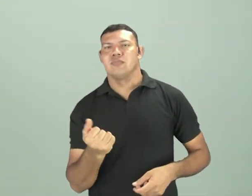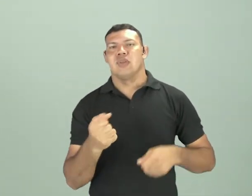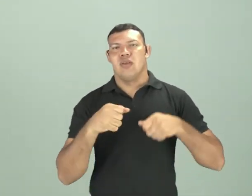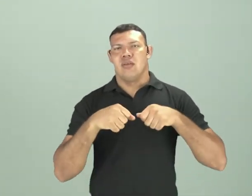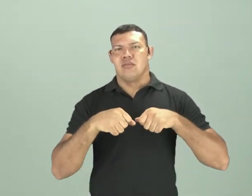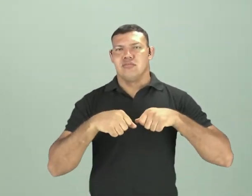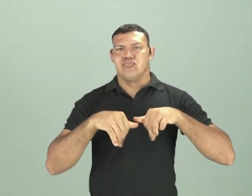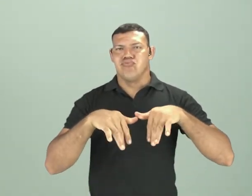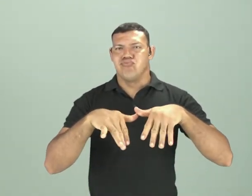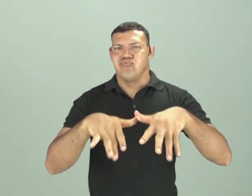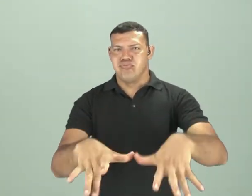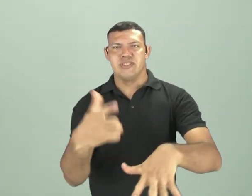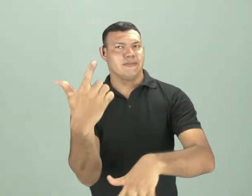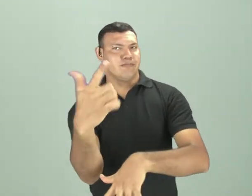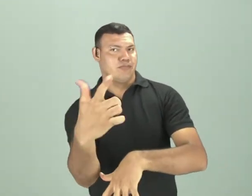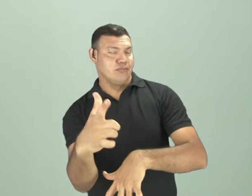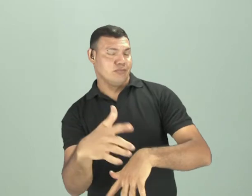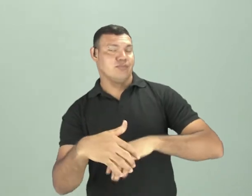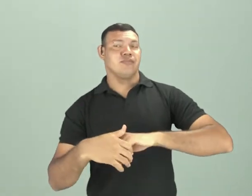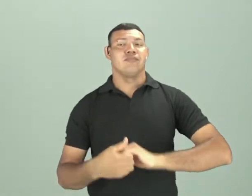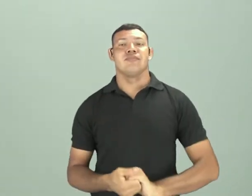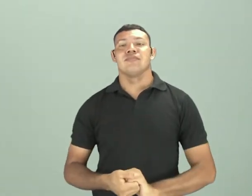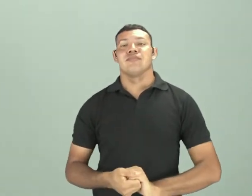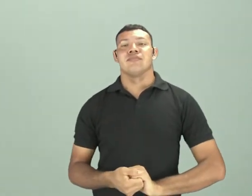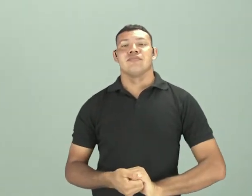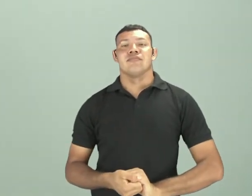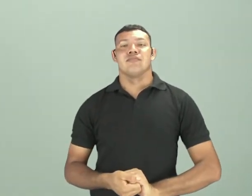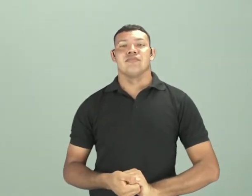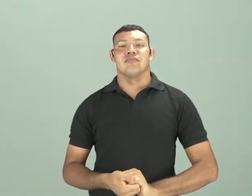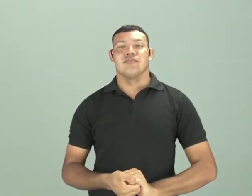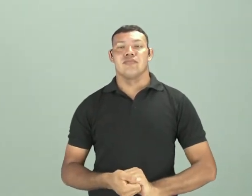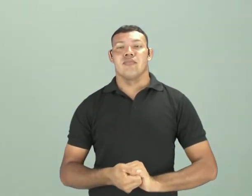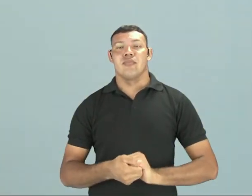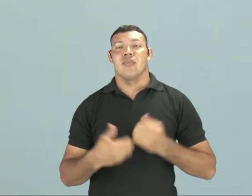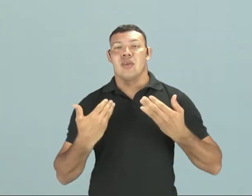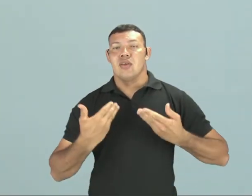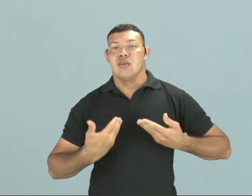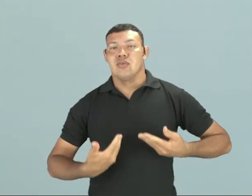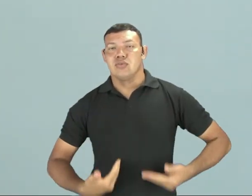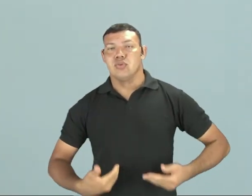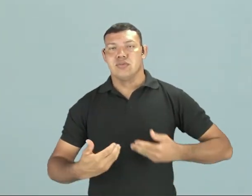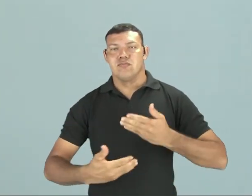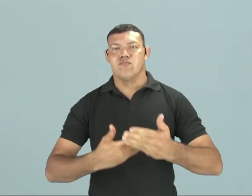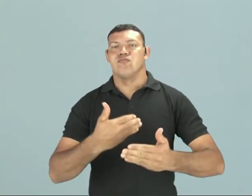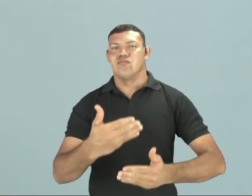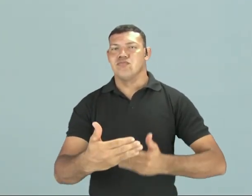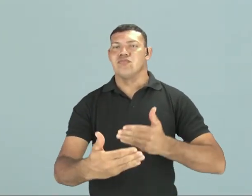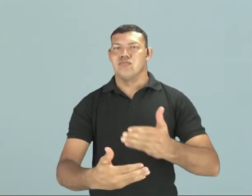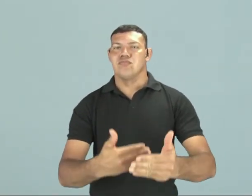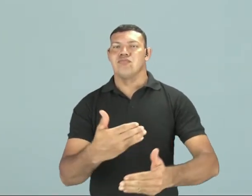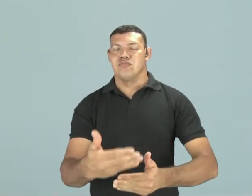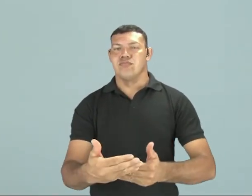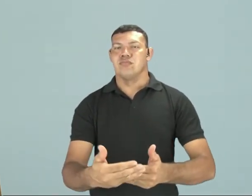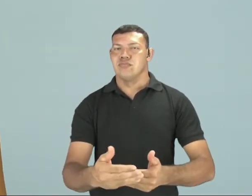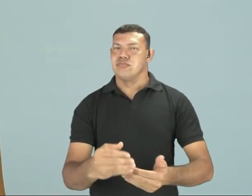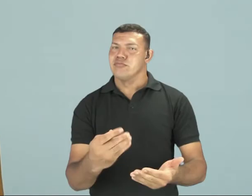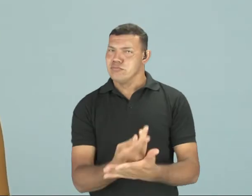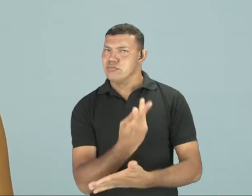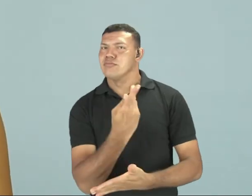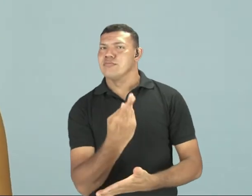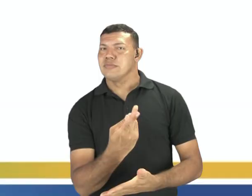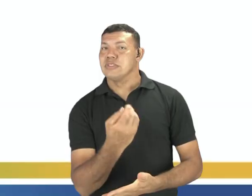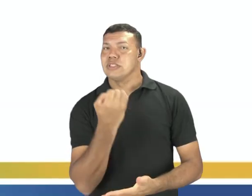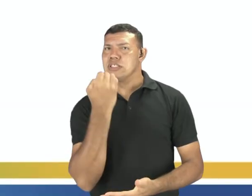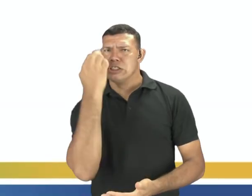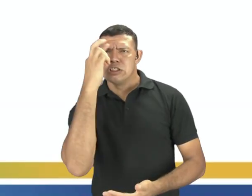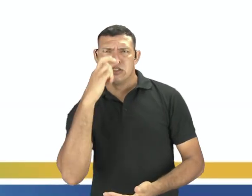agrotóxicos auxiliam para que essa puberdade precoce aconteça. Então, caso